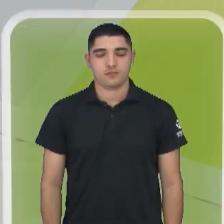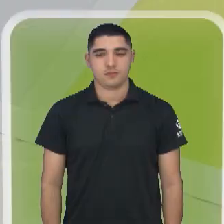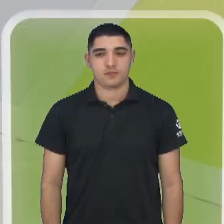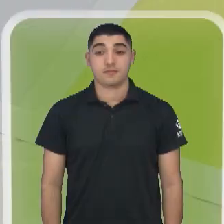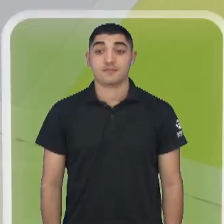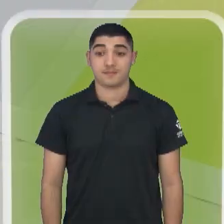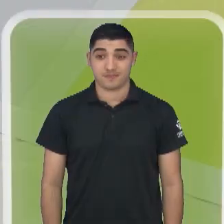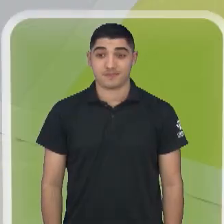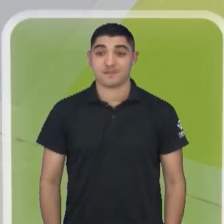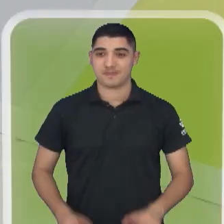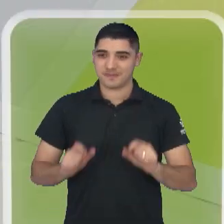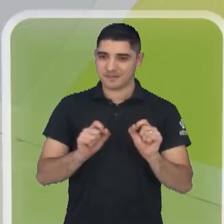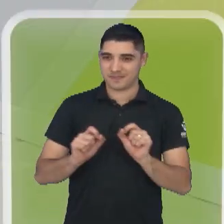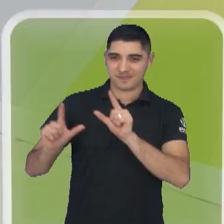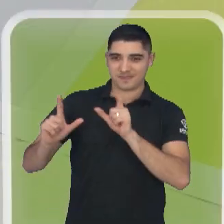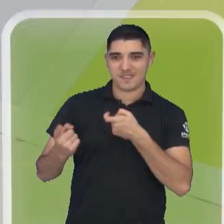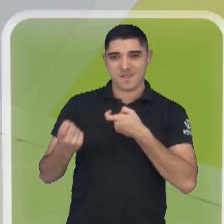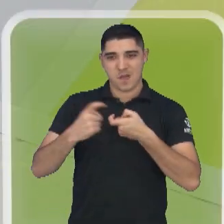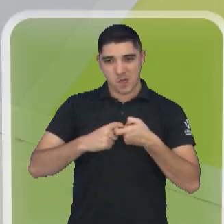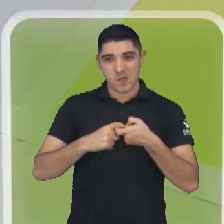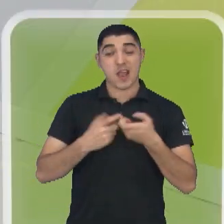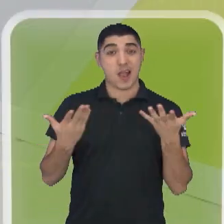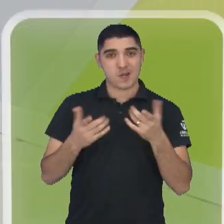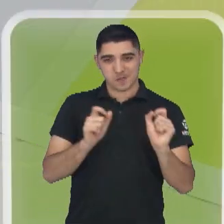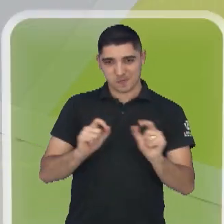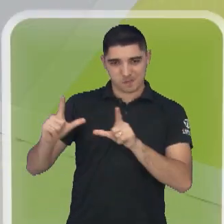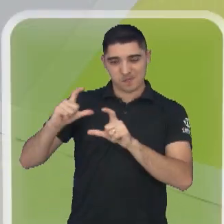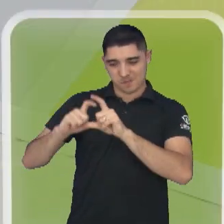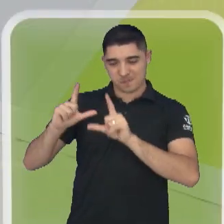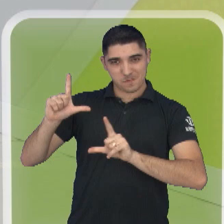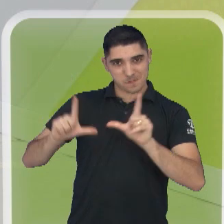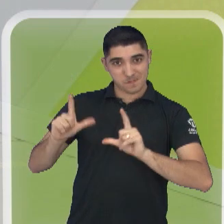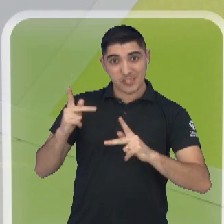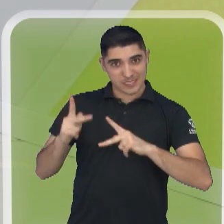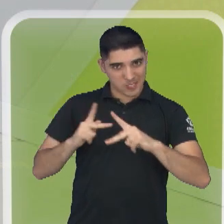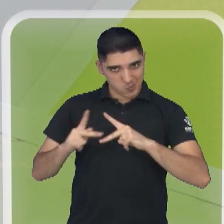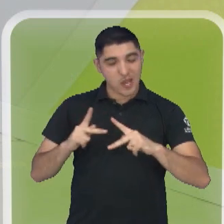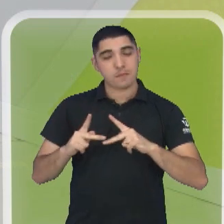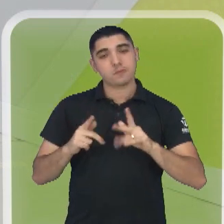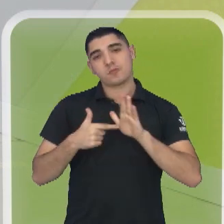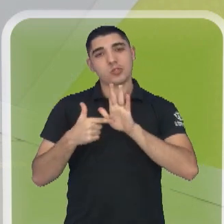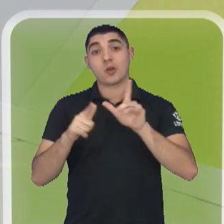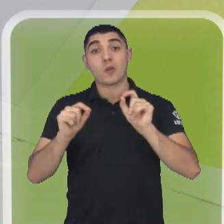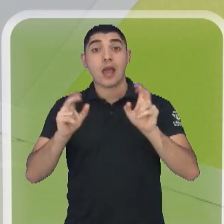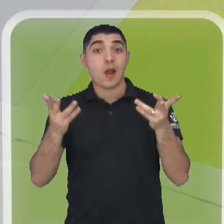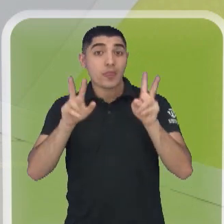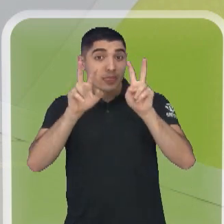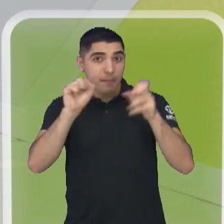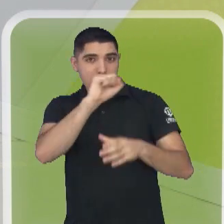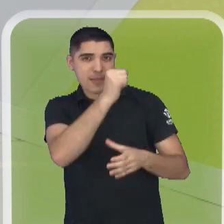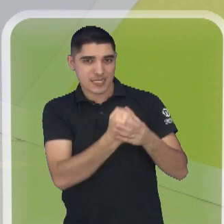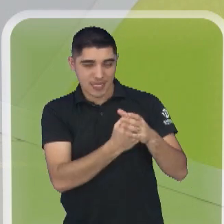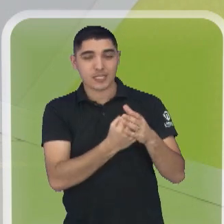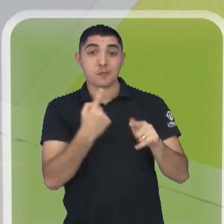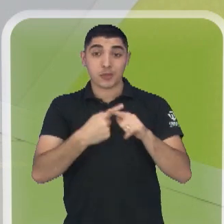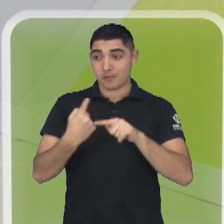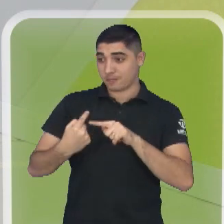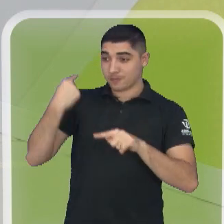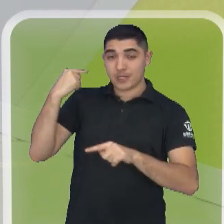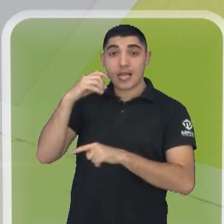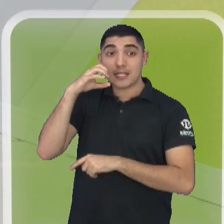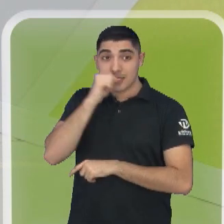Muito bem, estamos de volta com a Hora do Esporte aqui na tela da TV Câmara de São José dos Campos, falando agora de basquete, porque no último